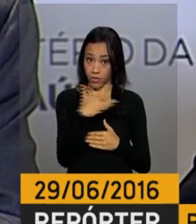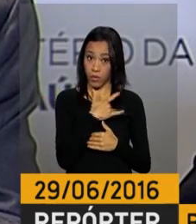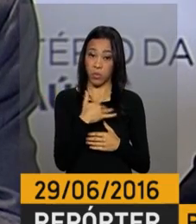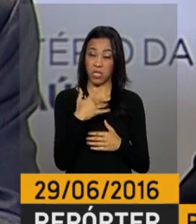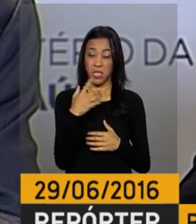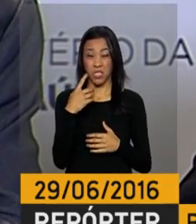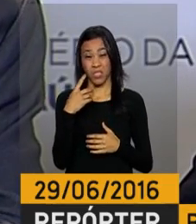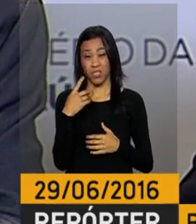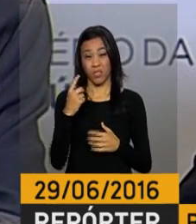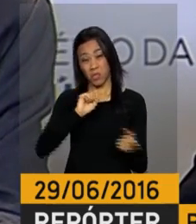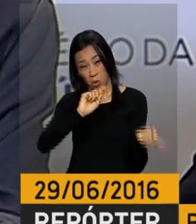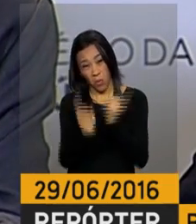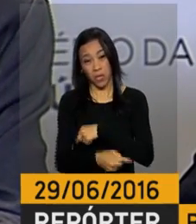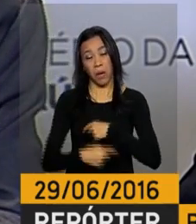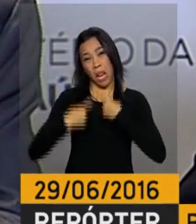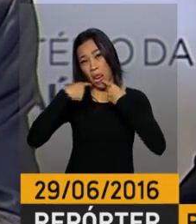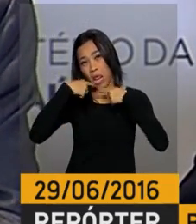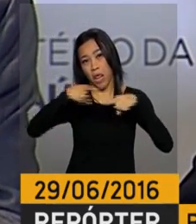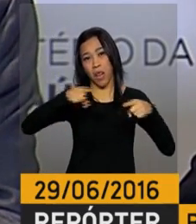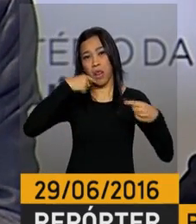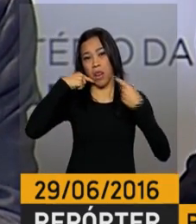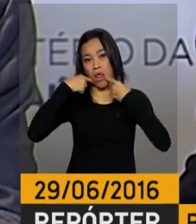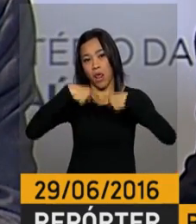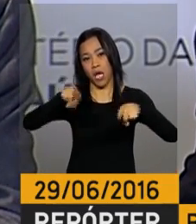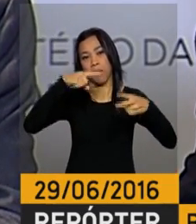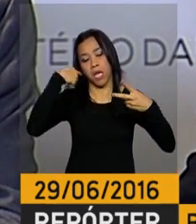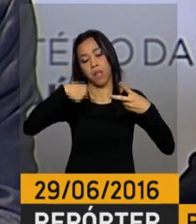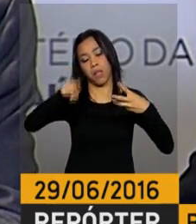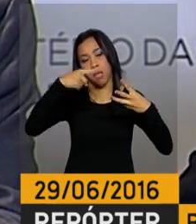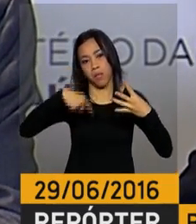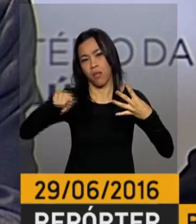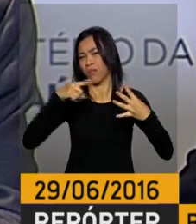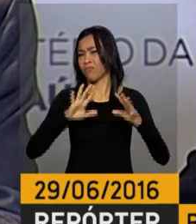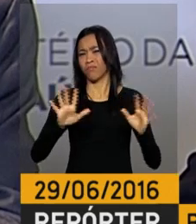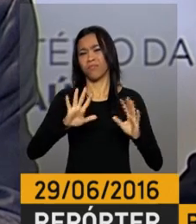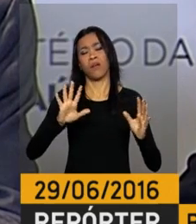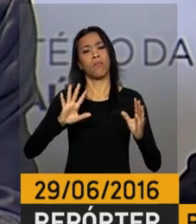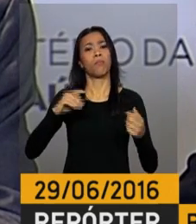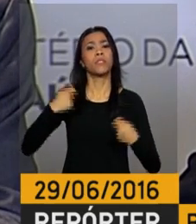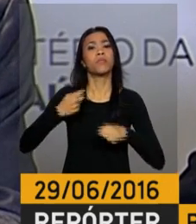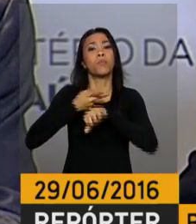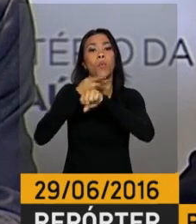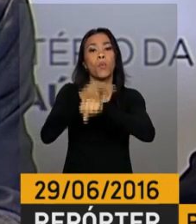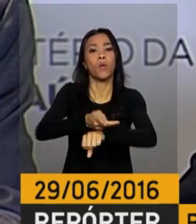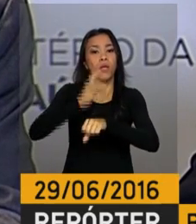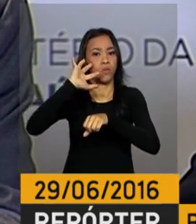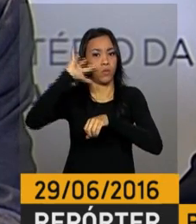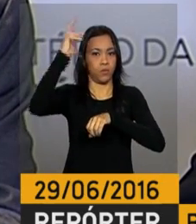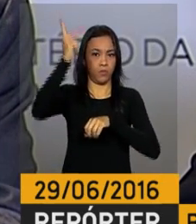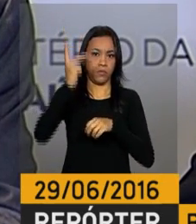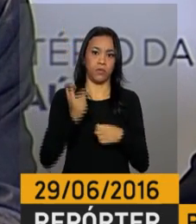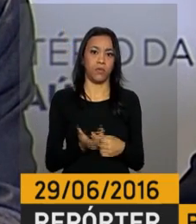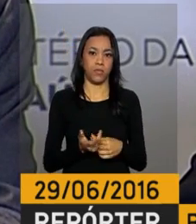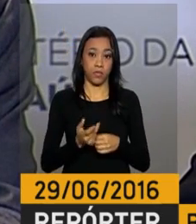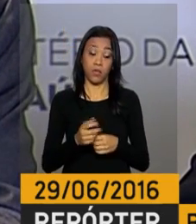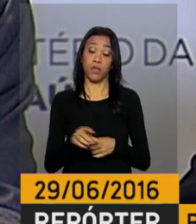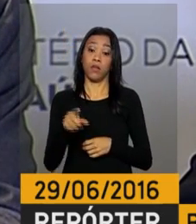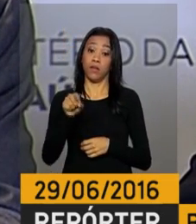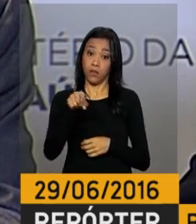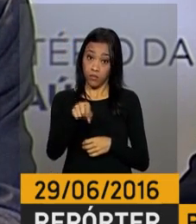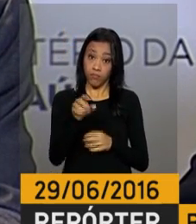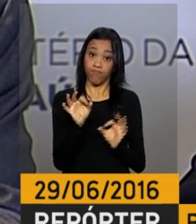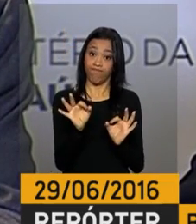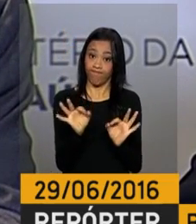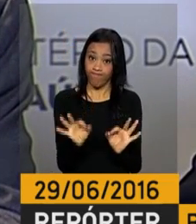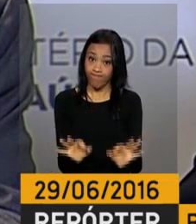fazer construir soluções e é o que nós fizemos e nós tornamos praticamente uma indicação